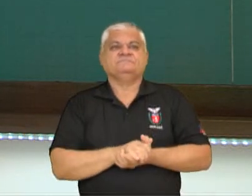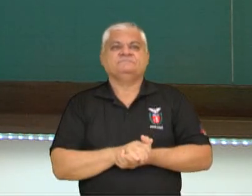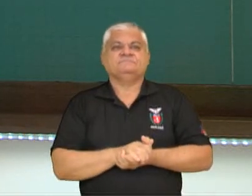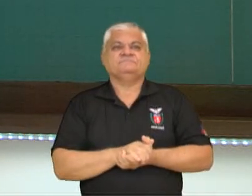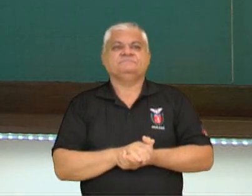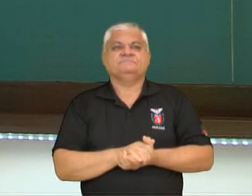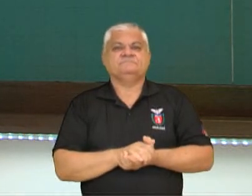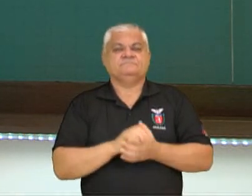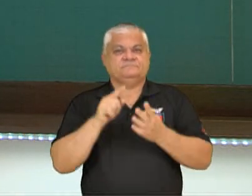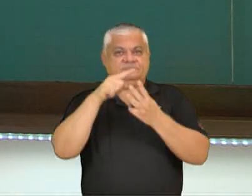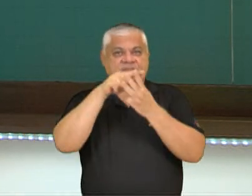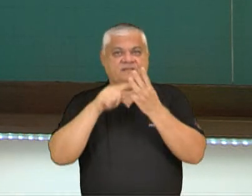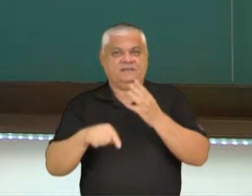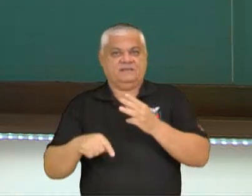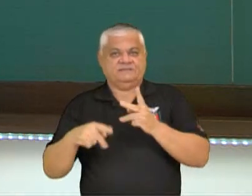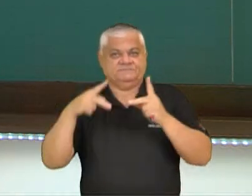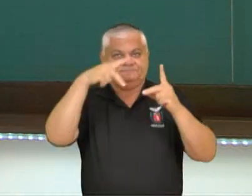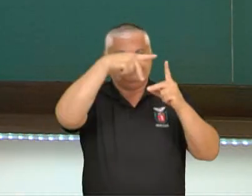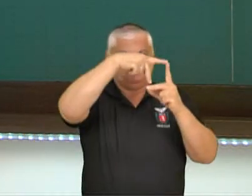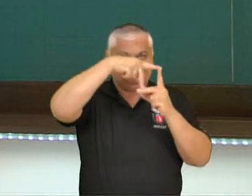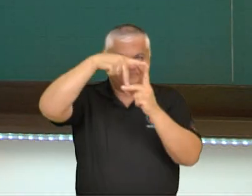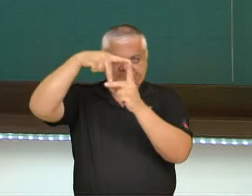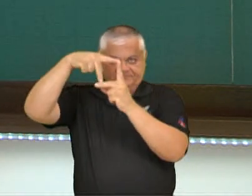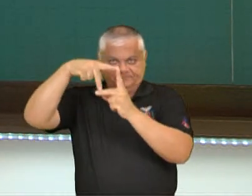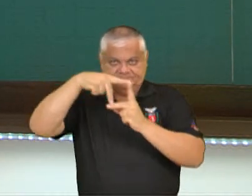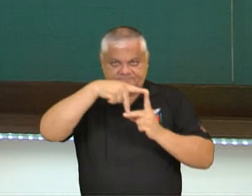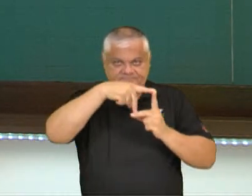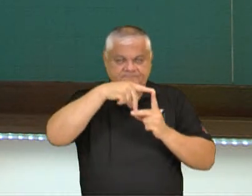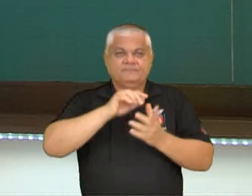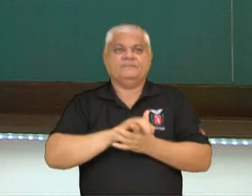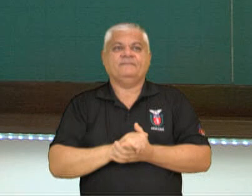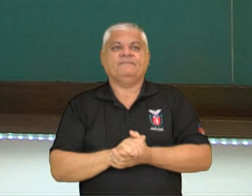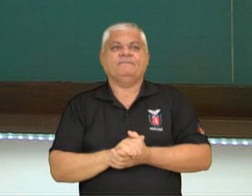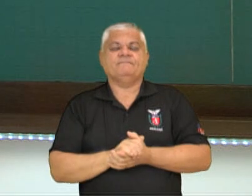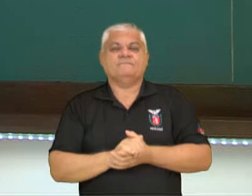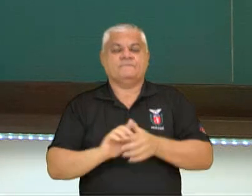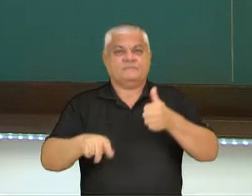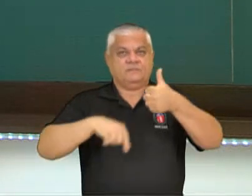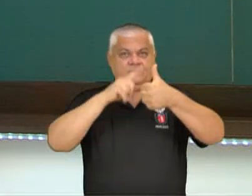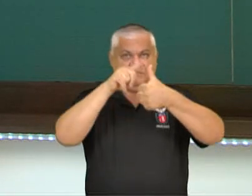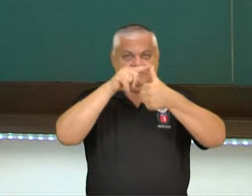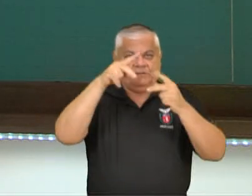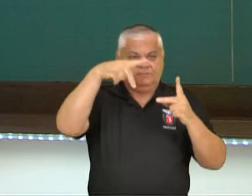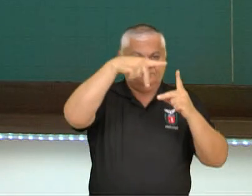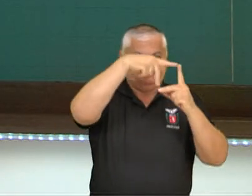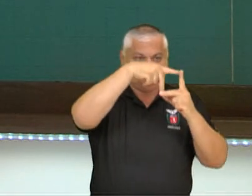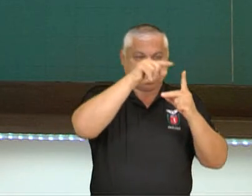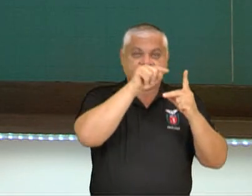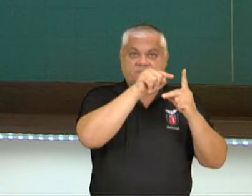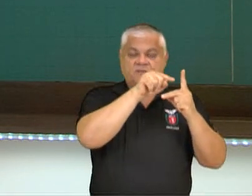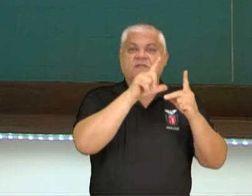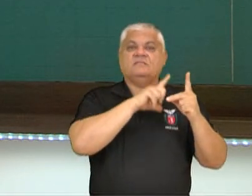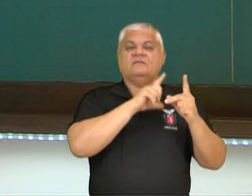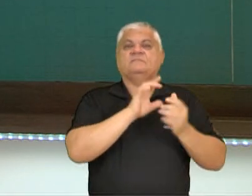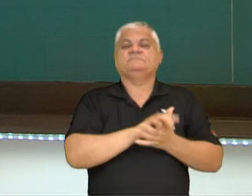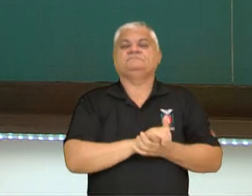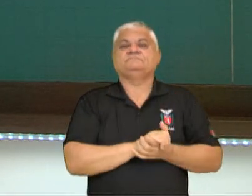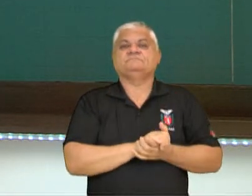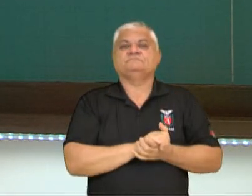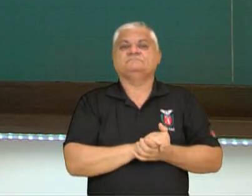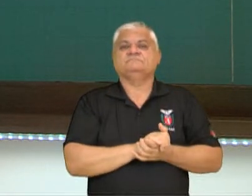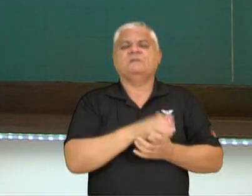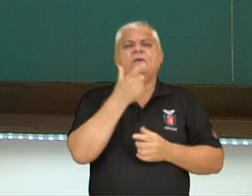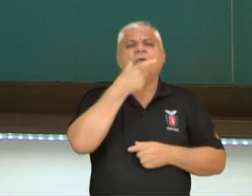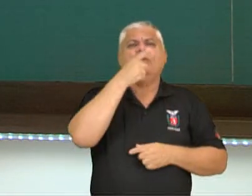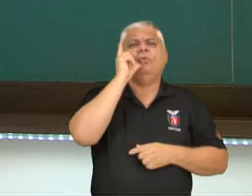de mais 3 quadrinhos que se apresentam para nós nesse slide. Então, no primeiro quadrinho, nós temos a seguinte fala: